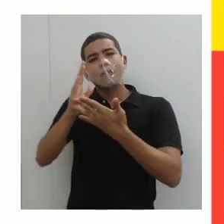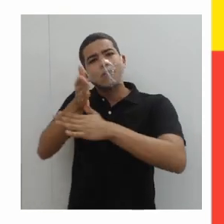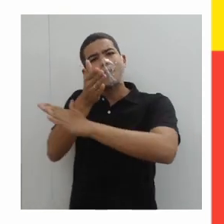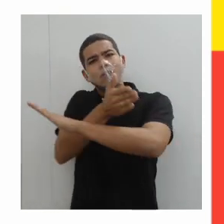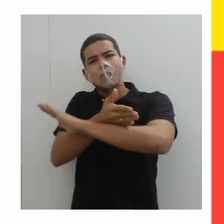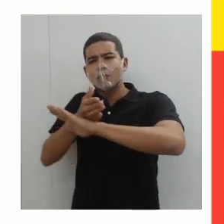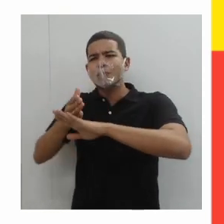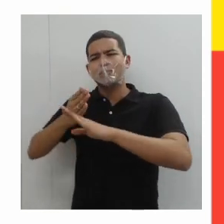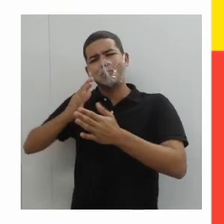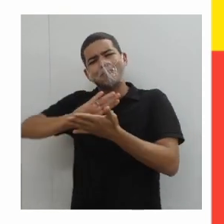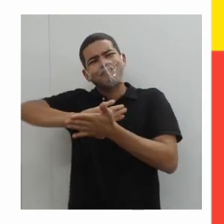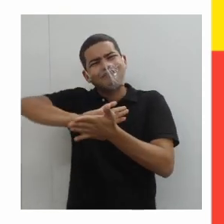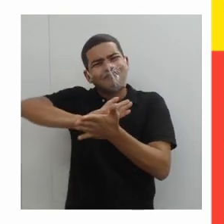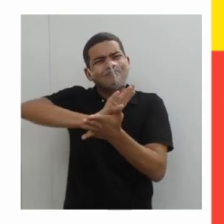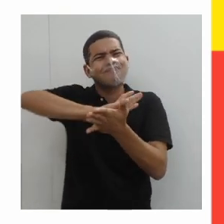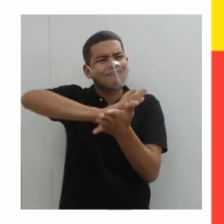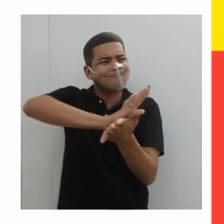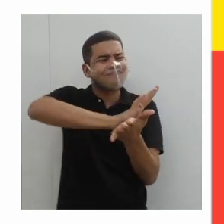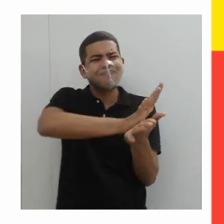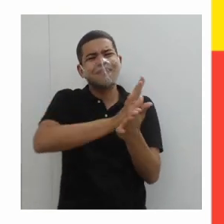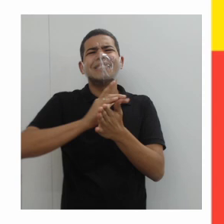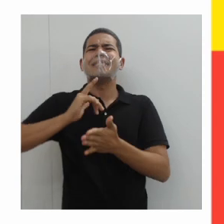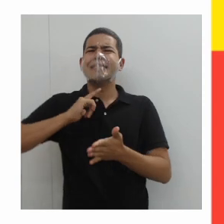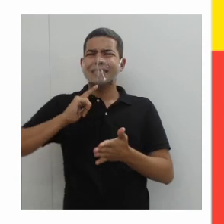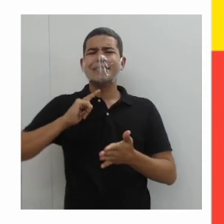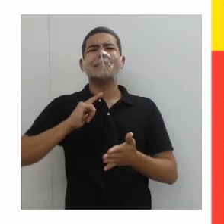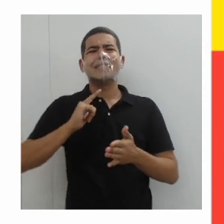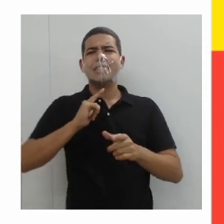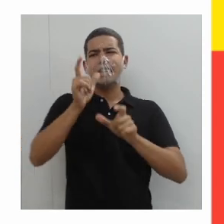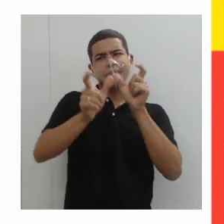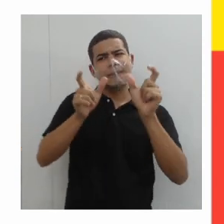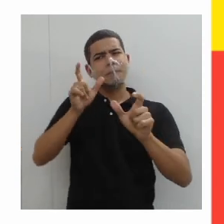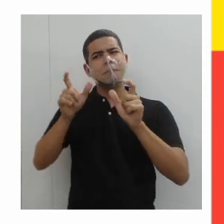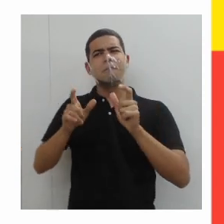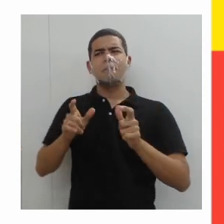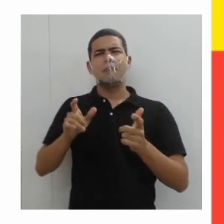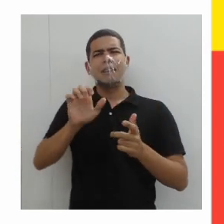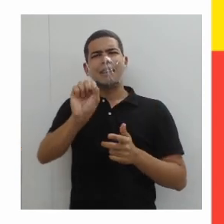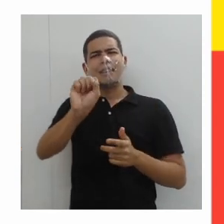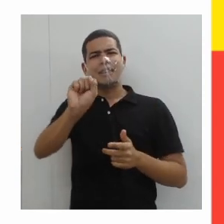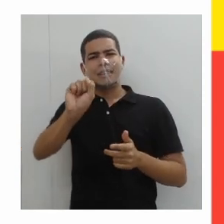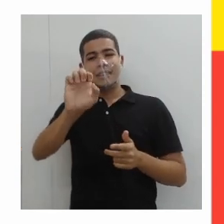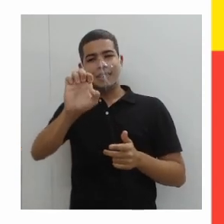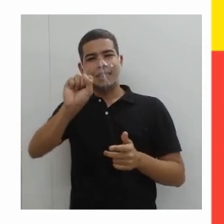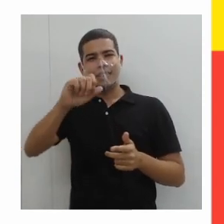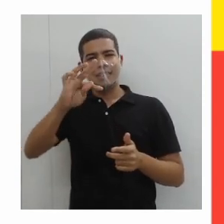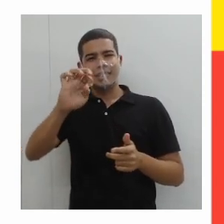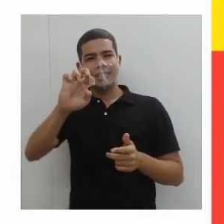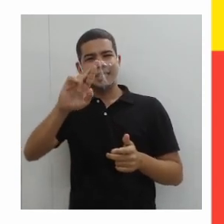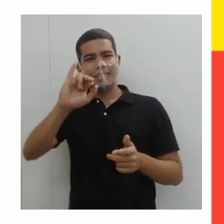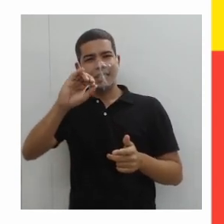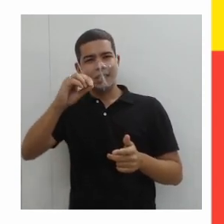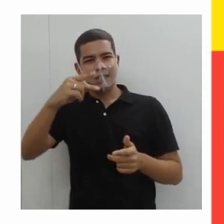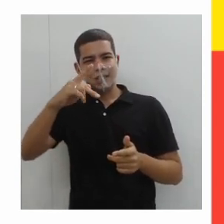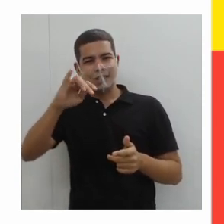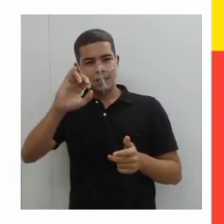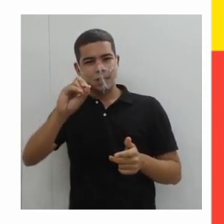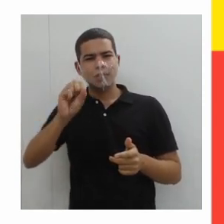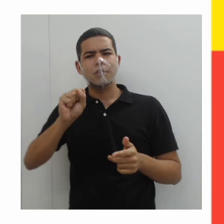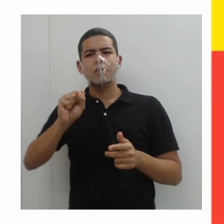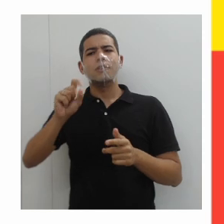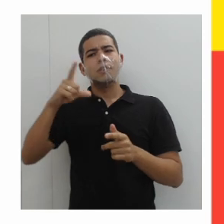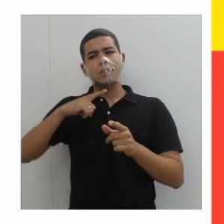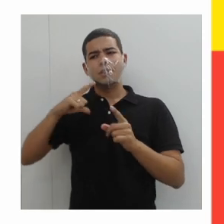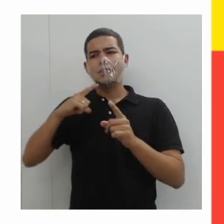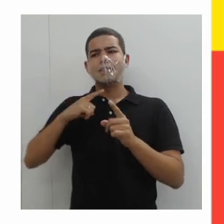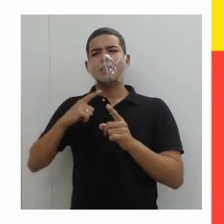ser preconceituosos e reforçam os estereótipos, certo? Estereótipos são modelos e são padrões que eles são sociais, mas que